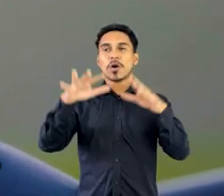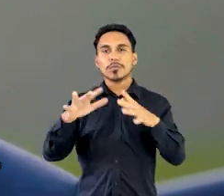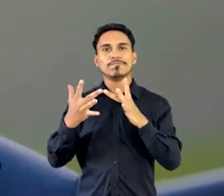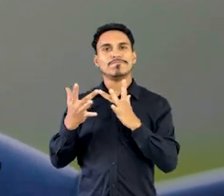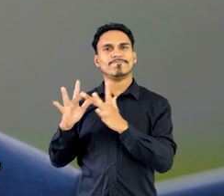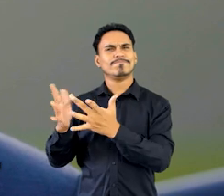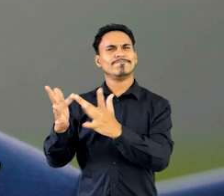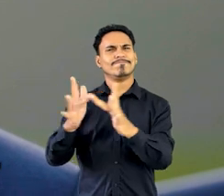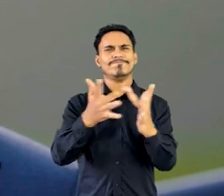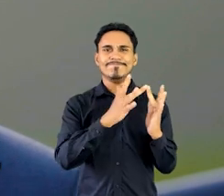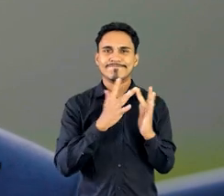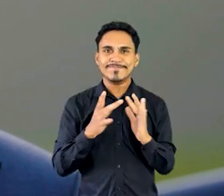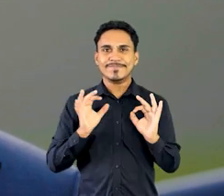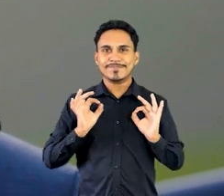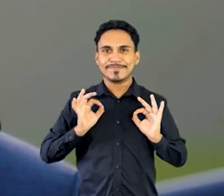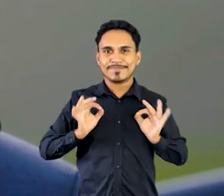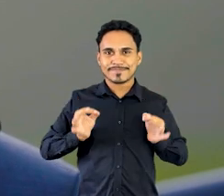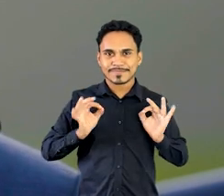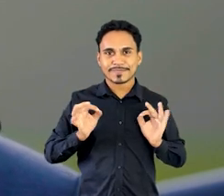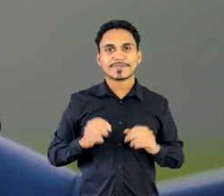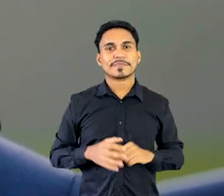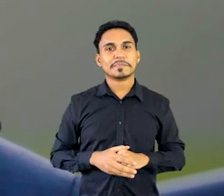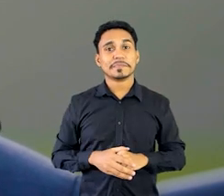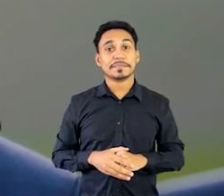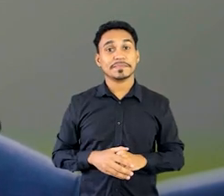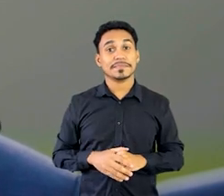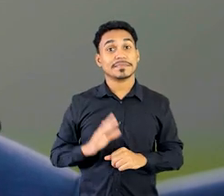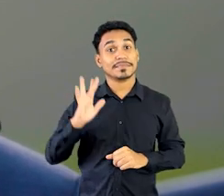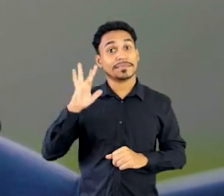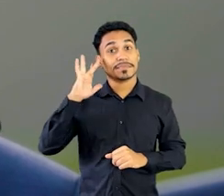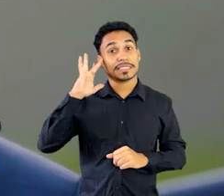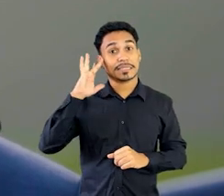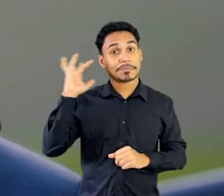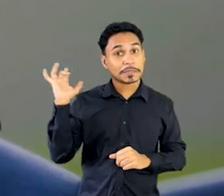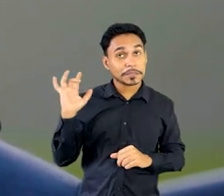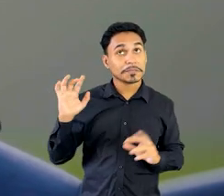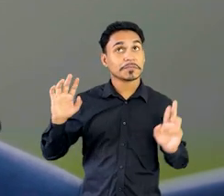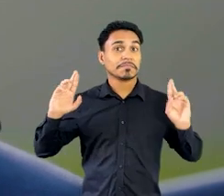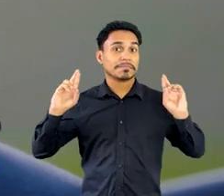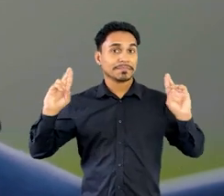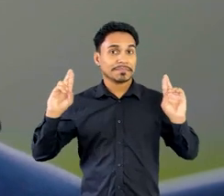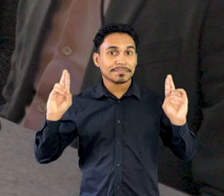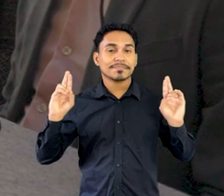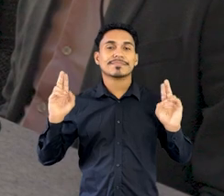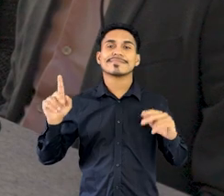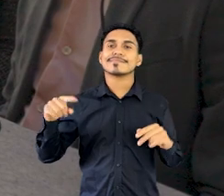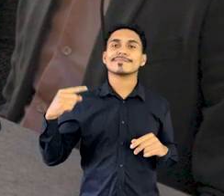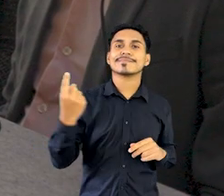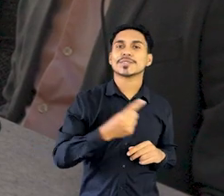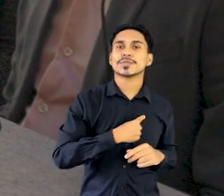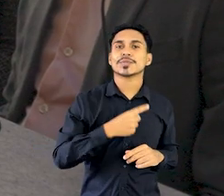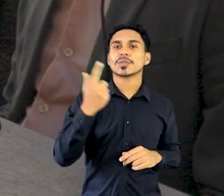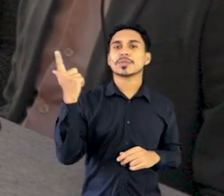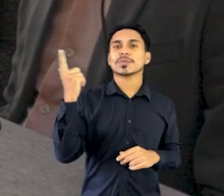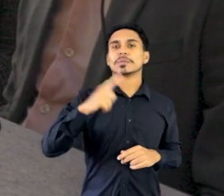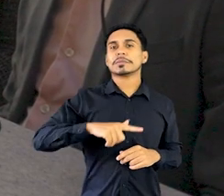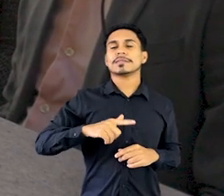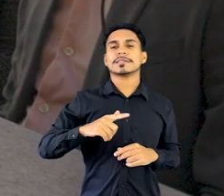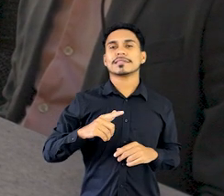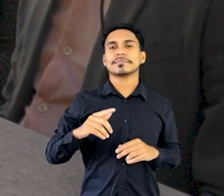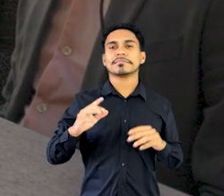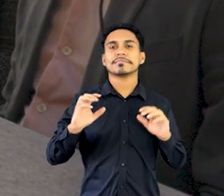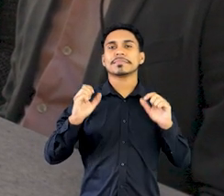ifs então a para nós amanhã é uma grande expectativa é que a gente possa também trazer vamos chamar